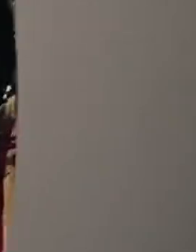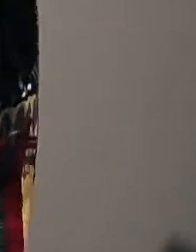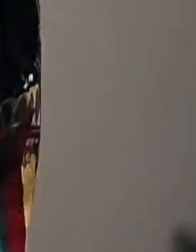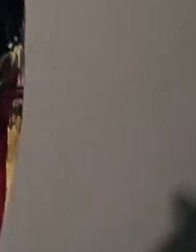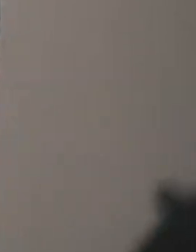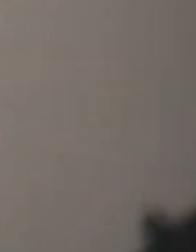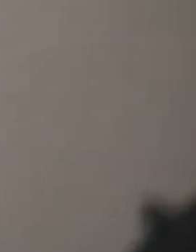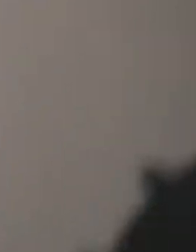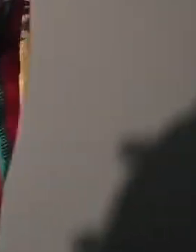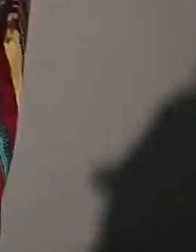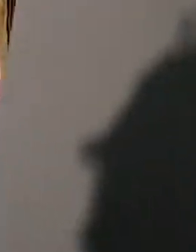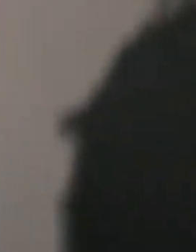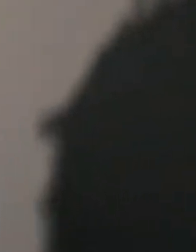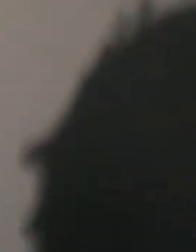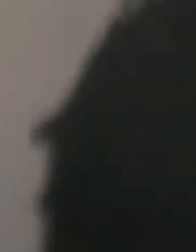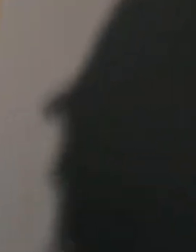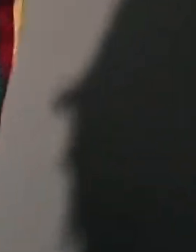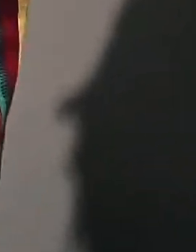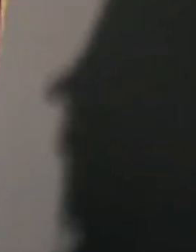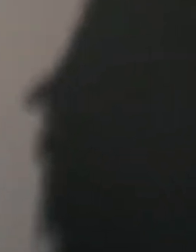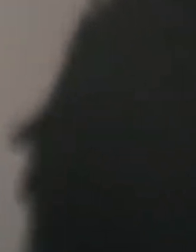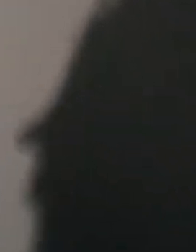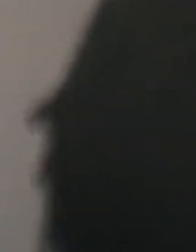tem tamborim a